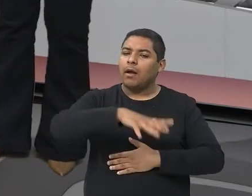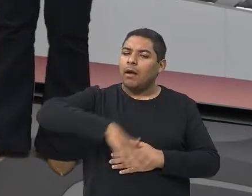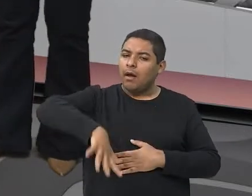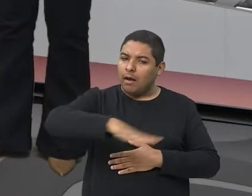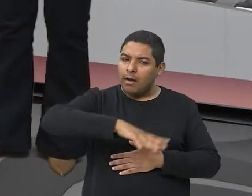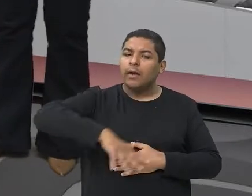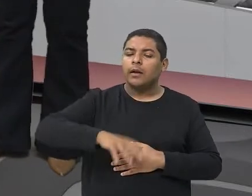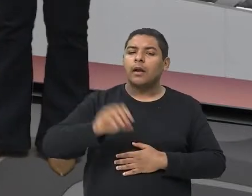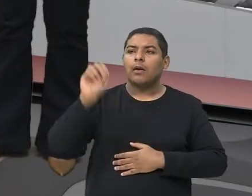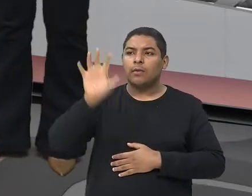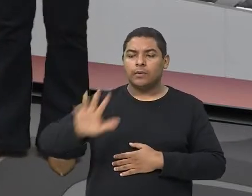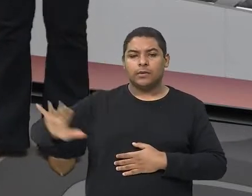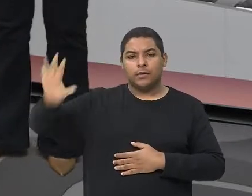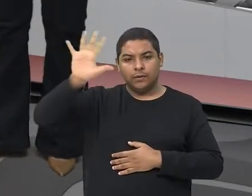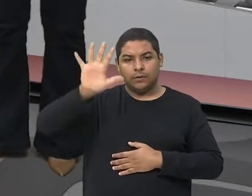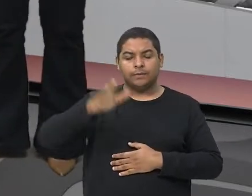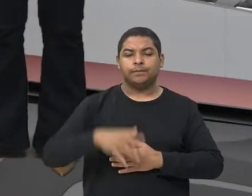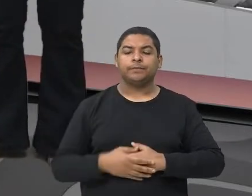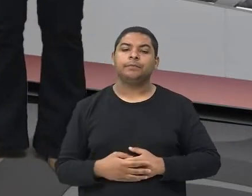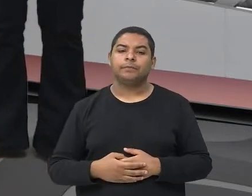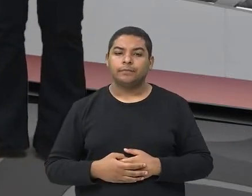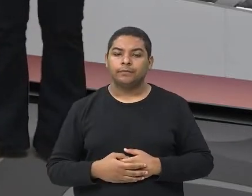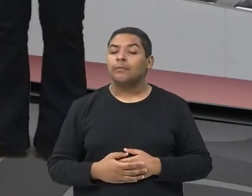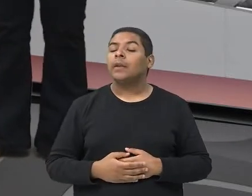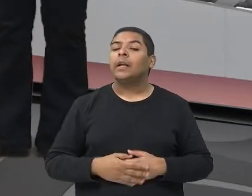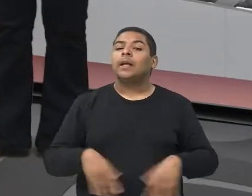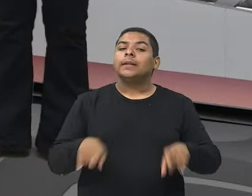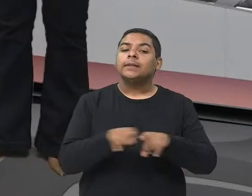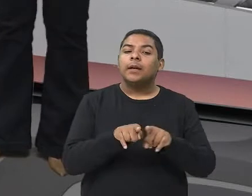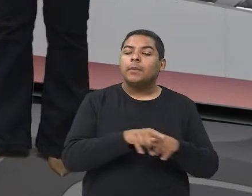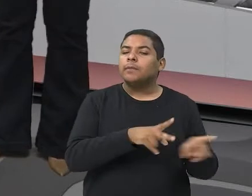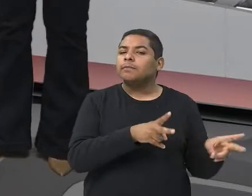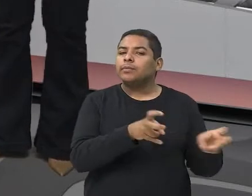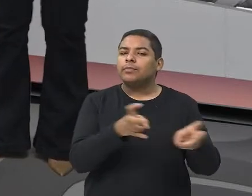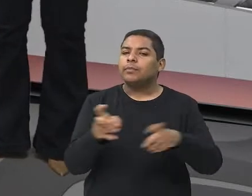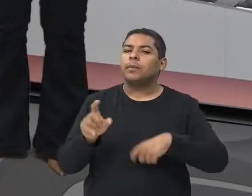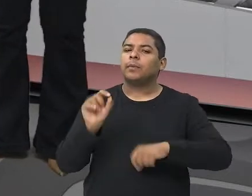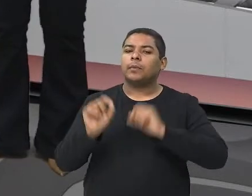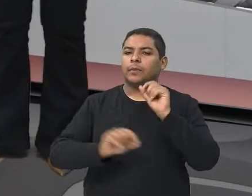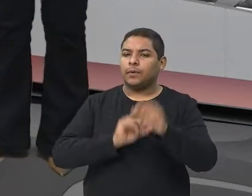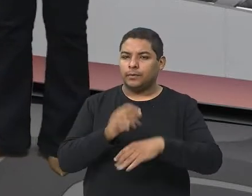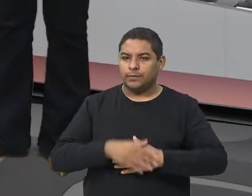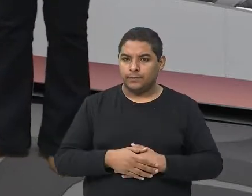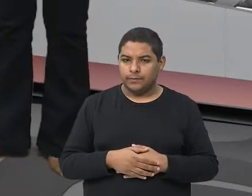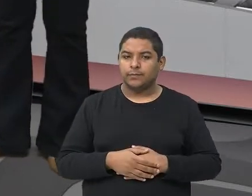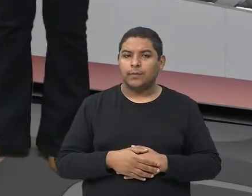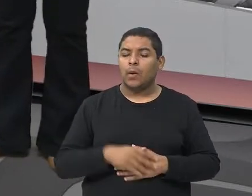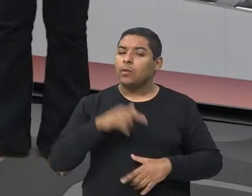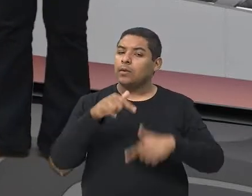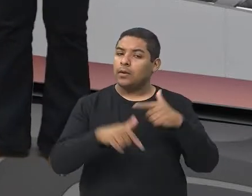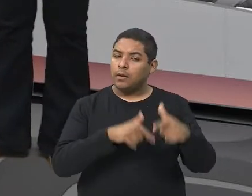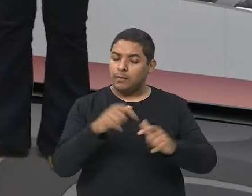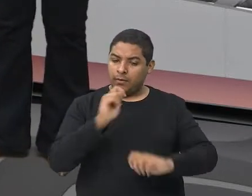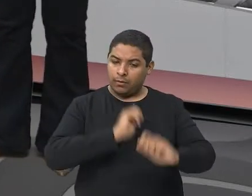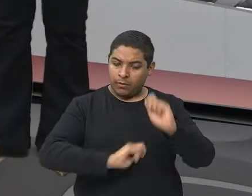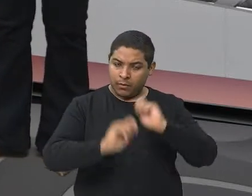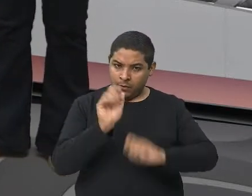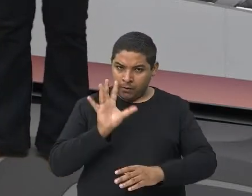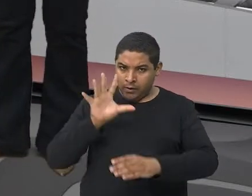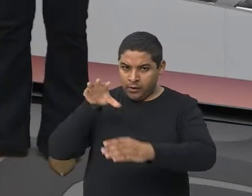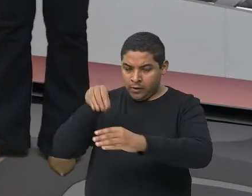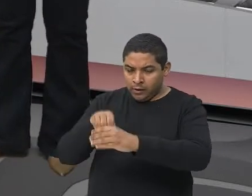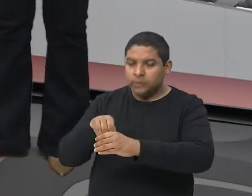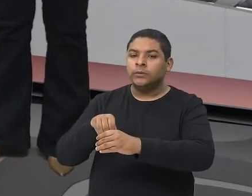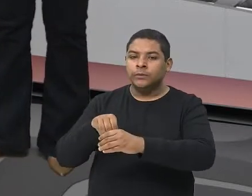Oceania, ok? Mas a gente também vai verificar que tanto essas atividades econômicas na Oceania, a